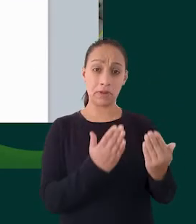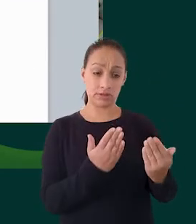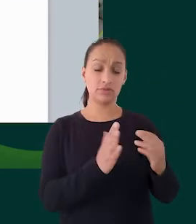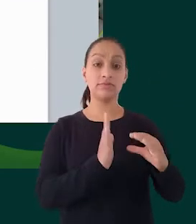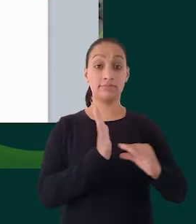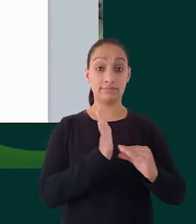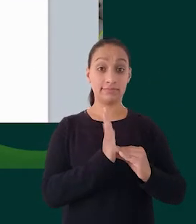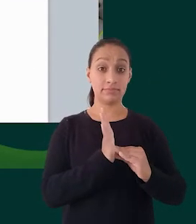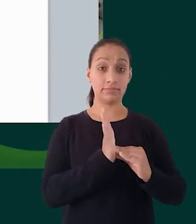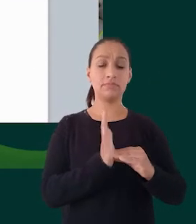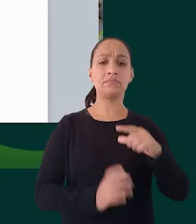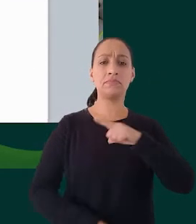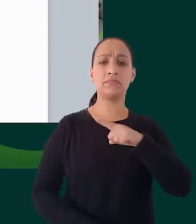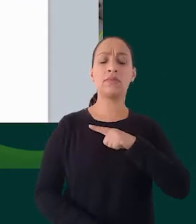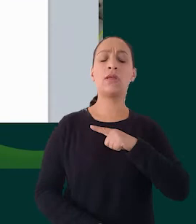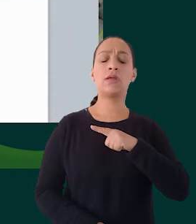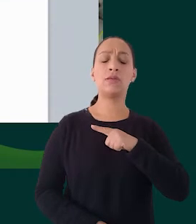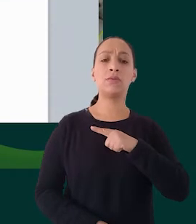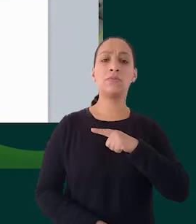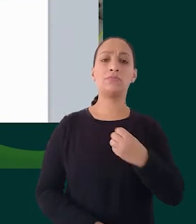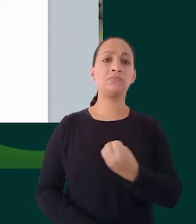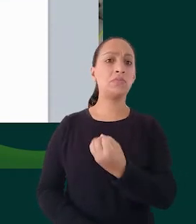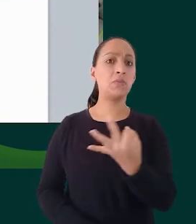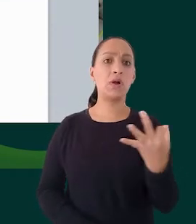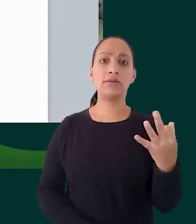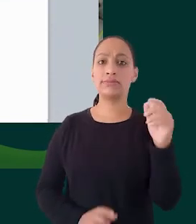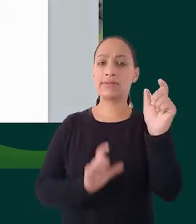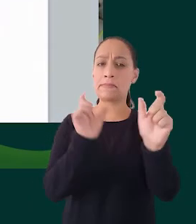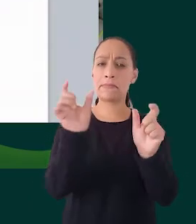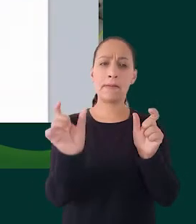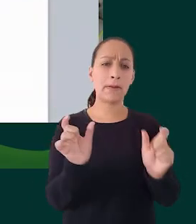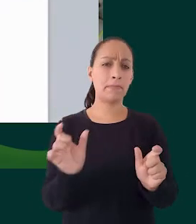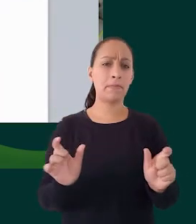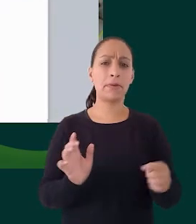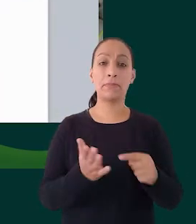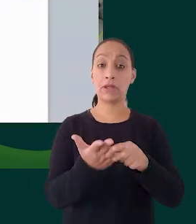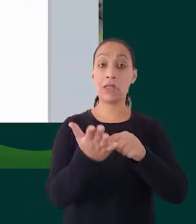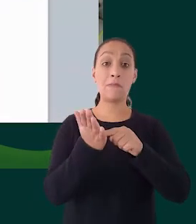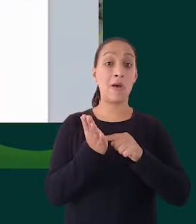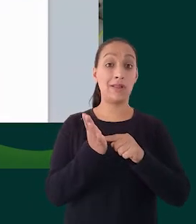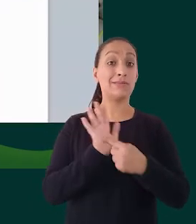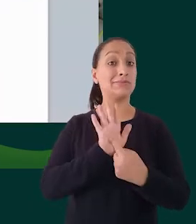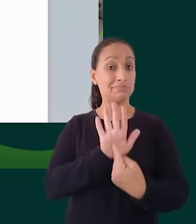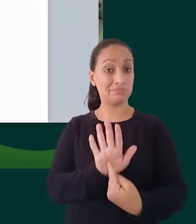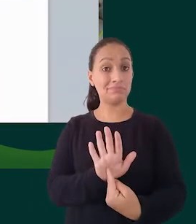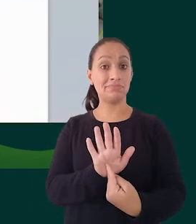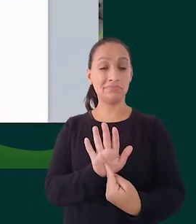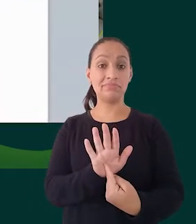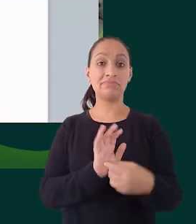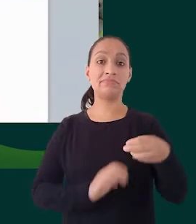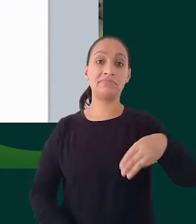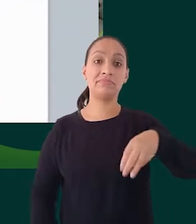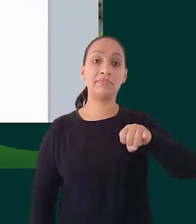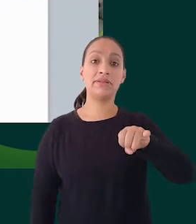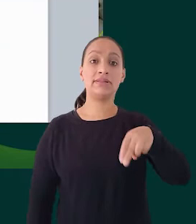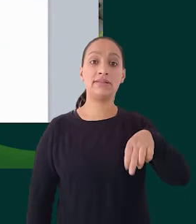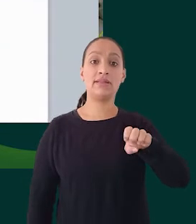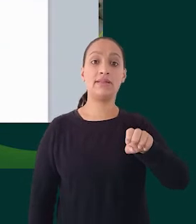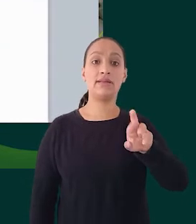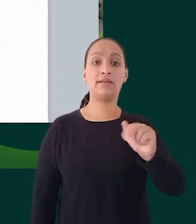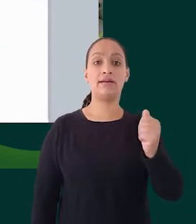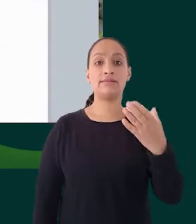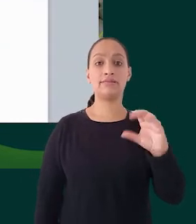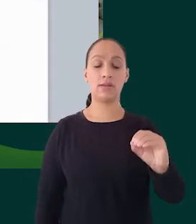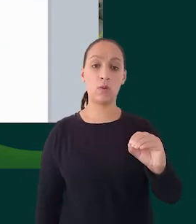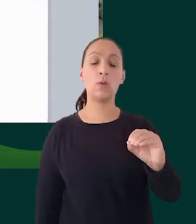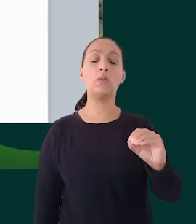gente, tá? Mineração de dados, aprendizagem de máquina, machine learning, ciência de dados, visualização de